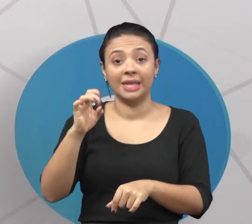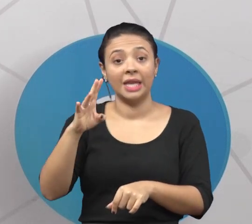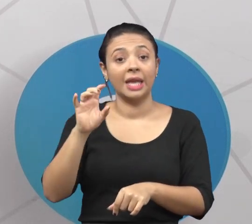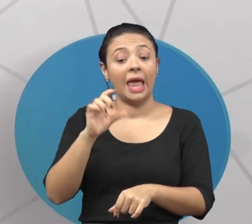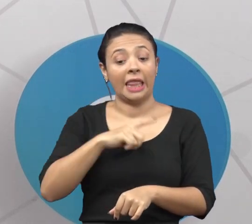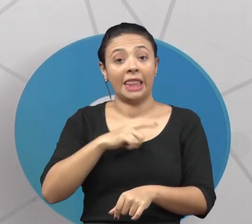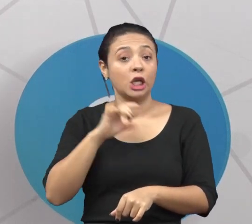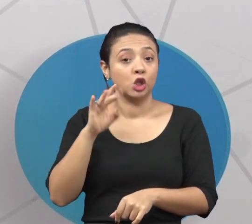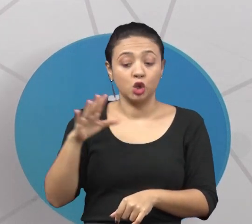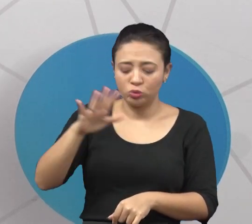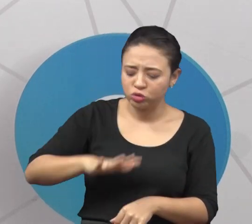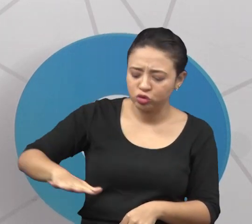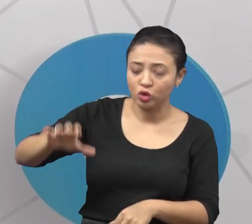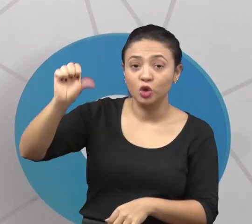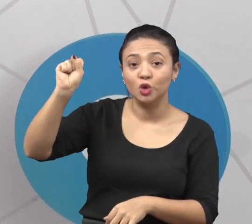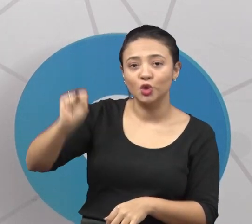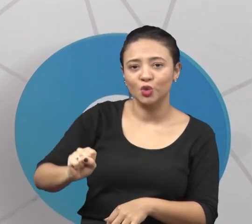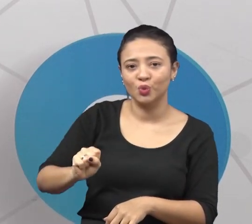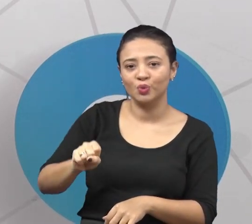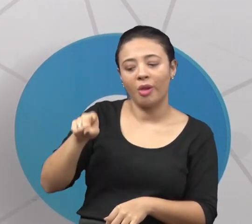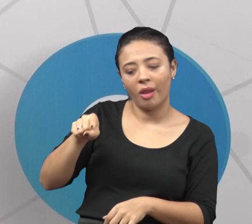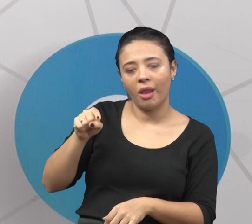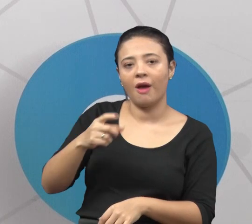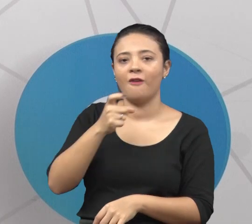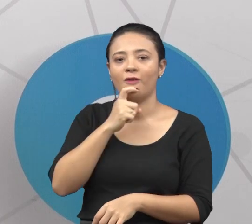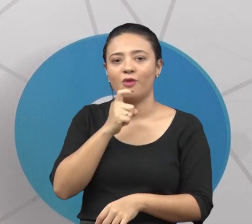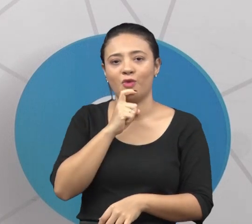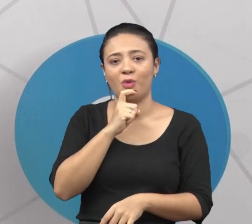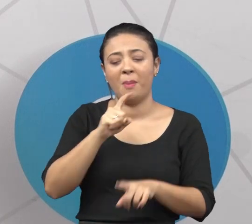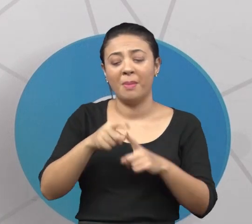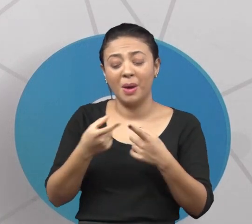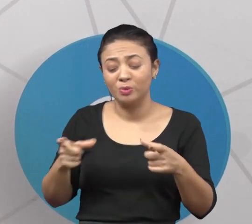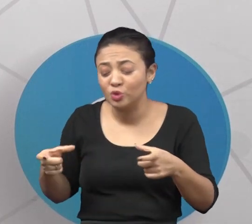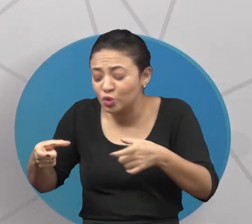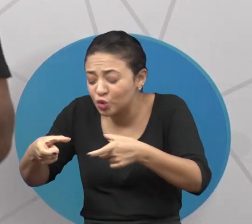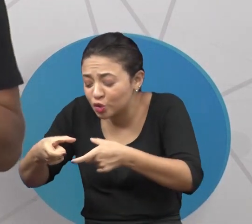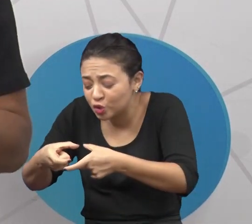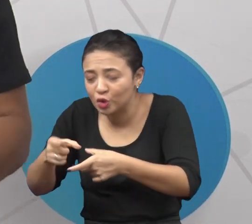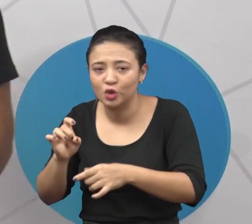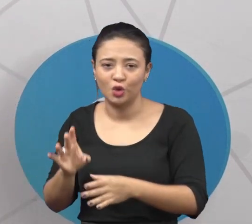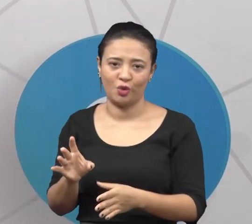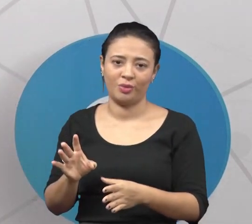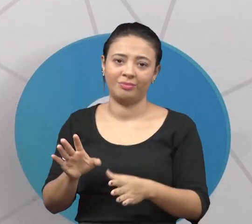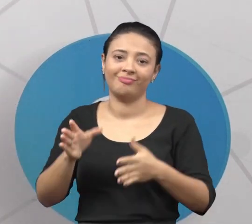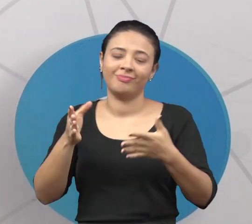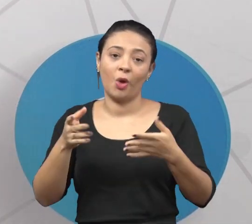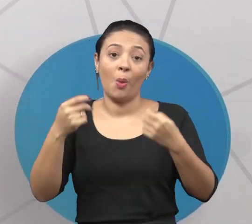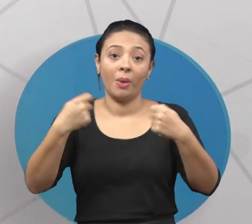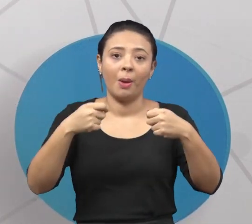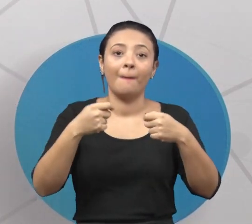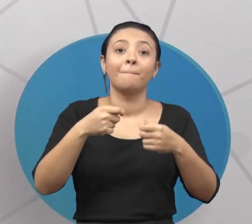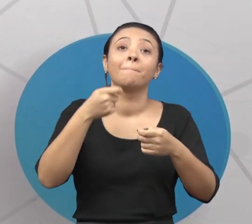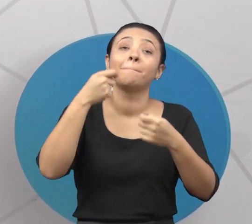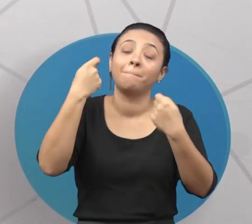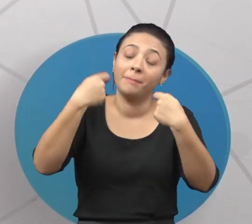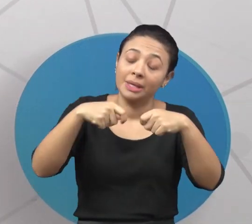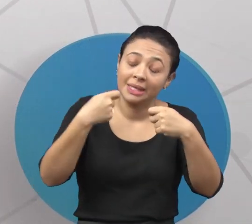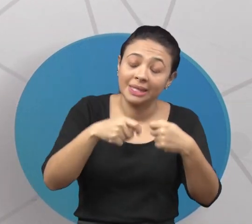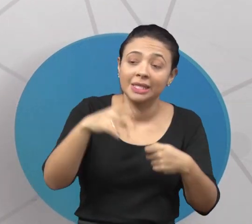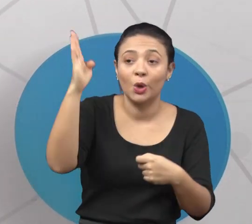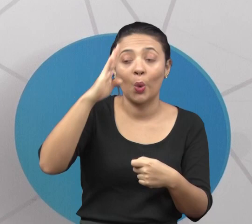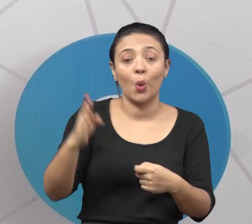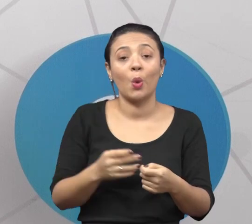clima temperado, que a gente chama de um clima subtropical, né? Então o Brasil precisa importar, ele precisa comprar trigo de outros